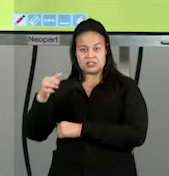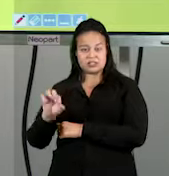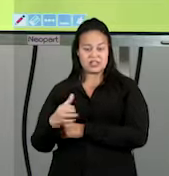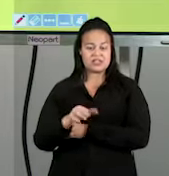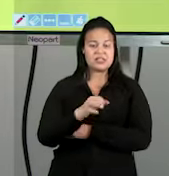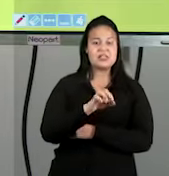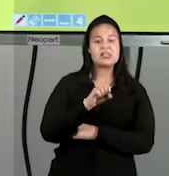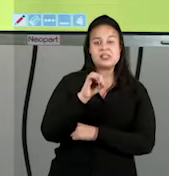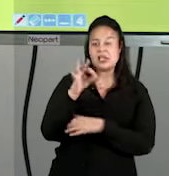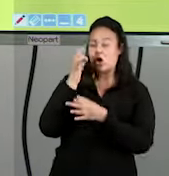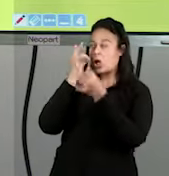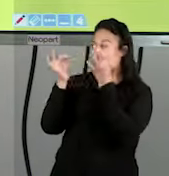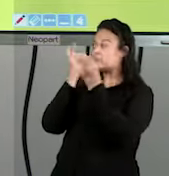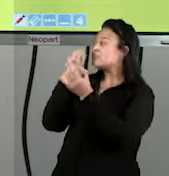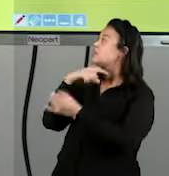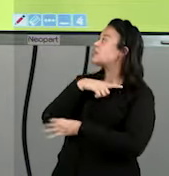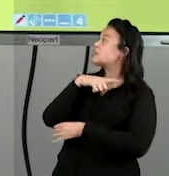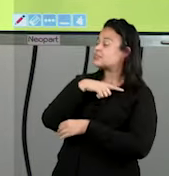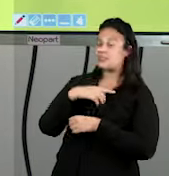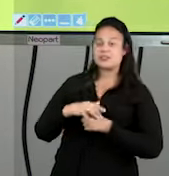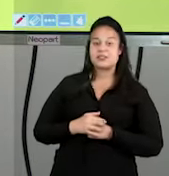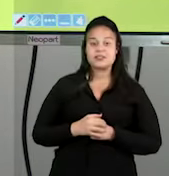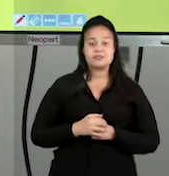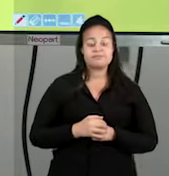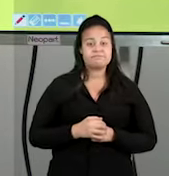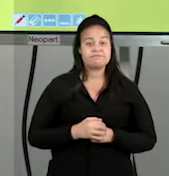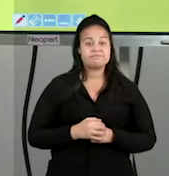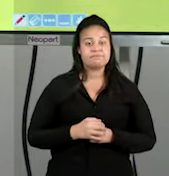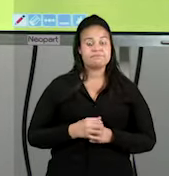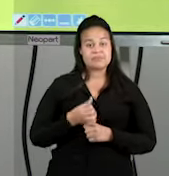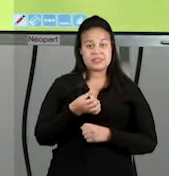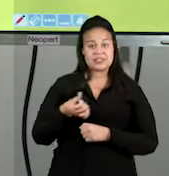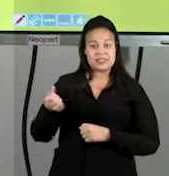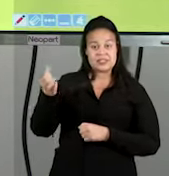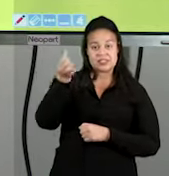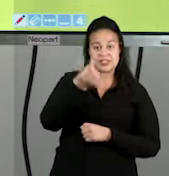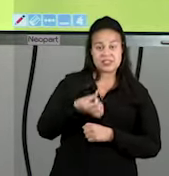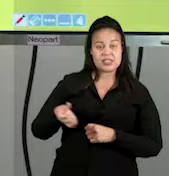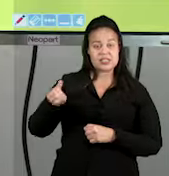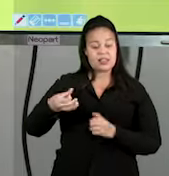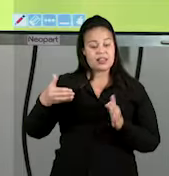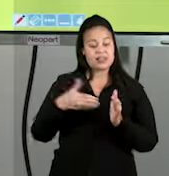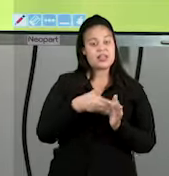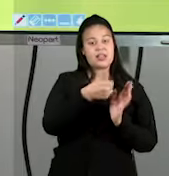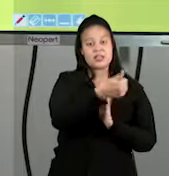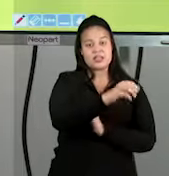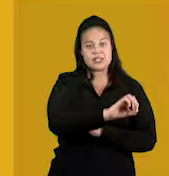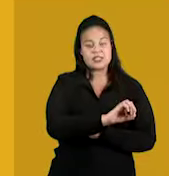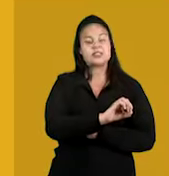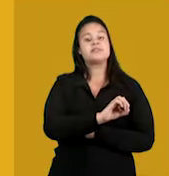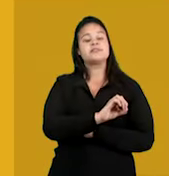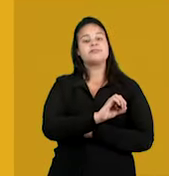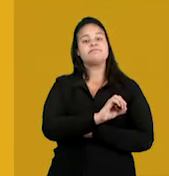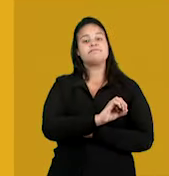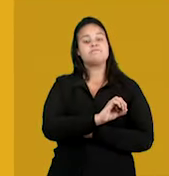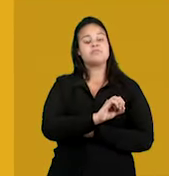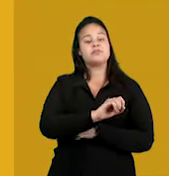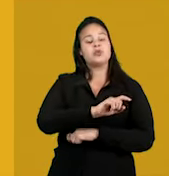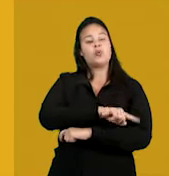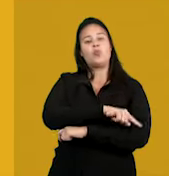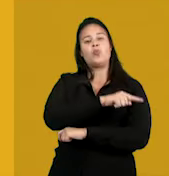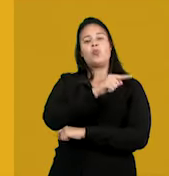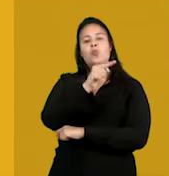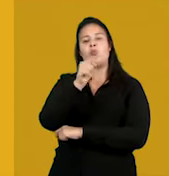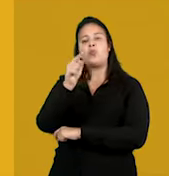vocês observarem do próprio hexágono para o decágono, eu